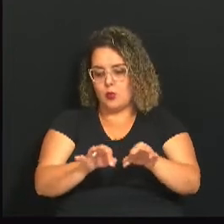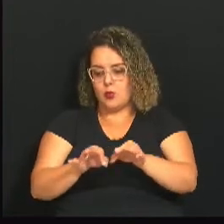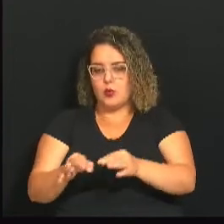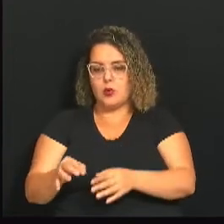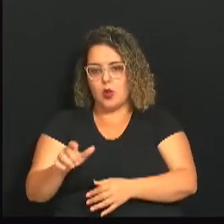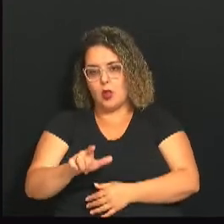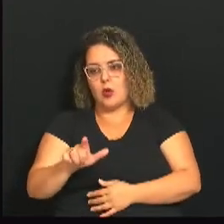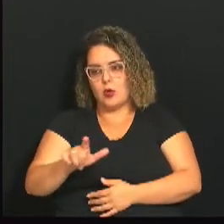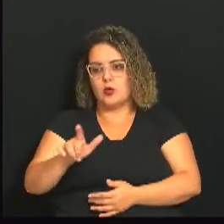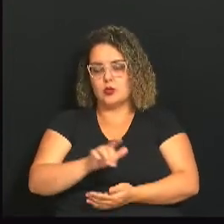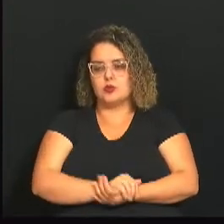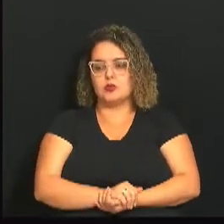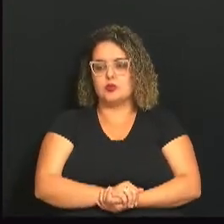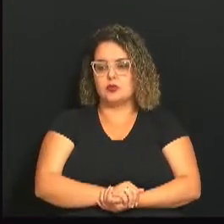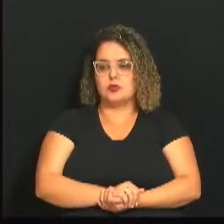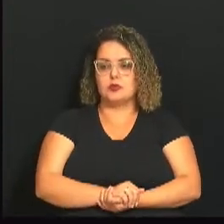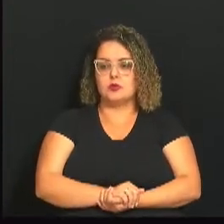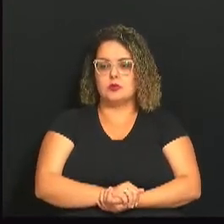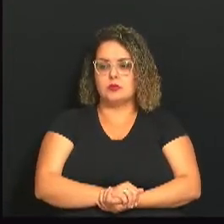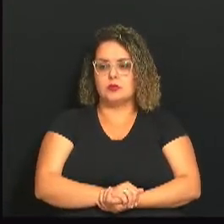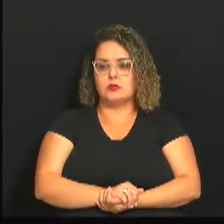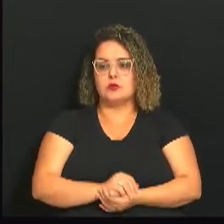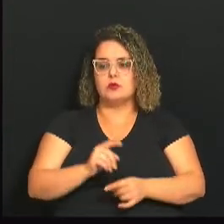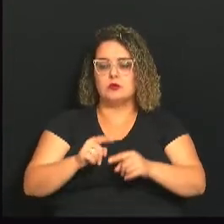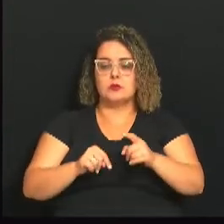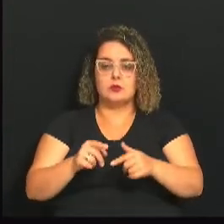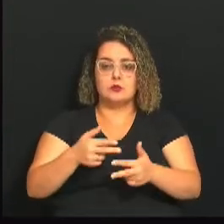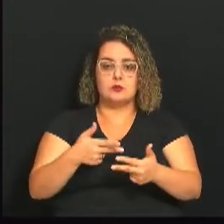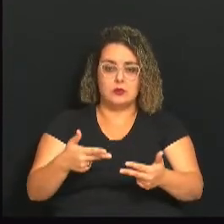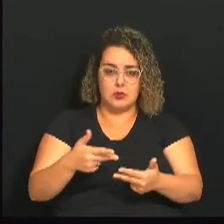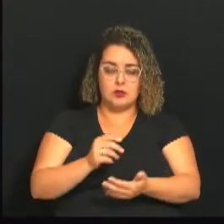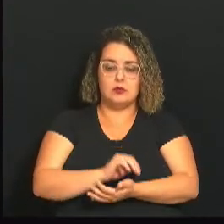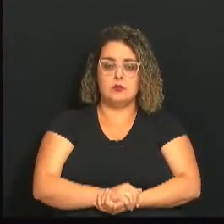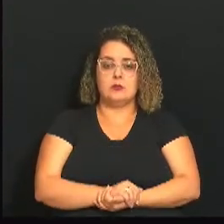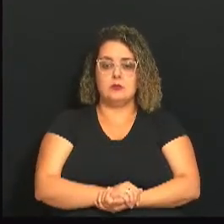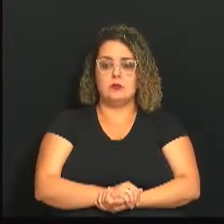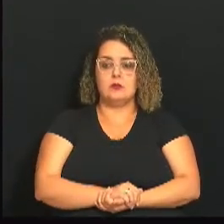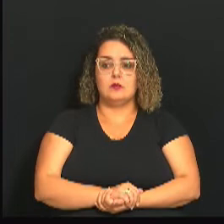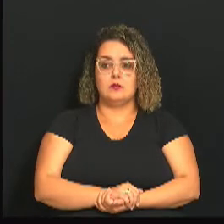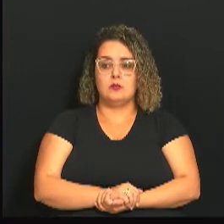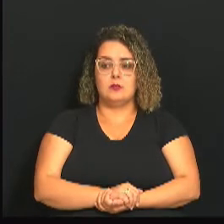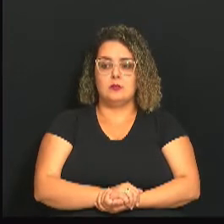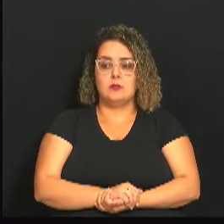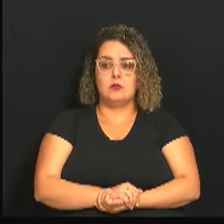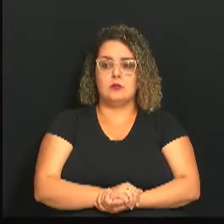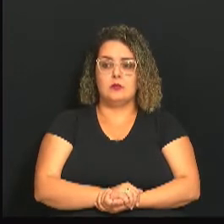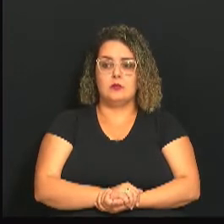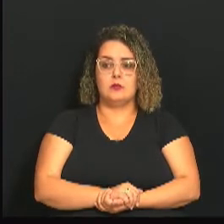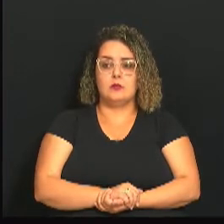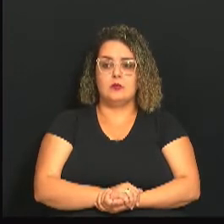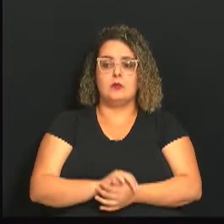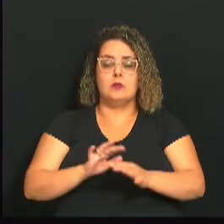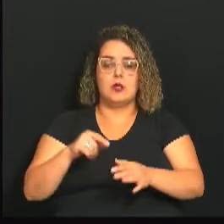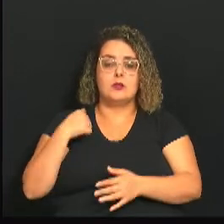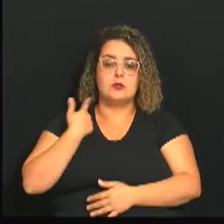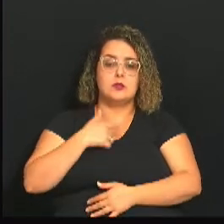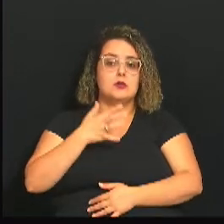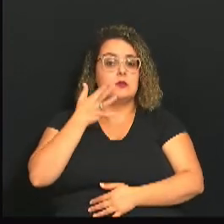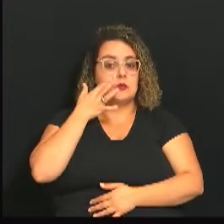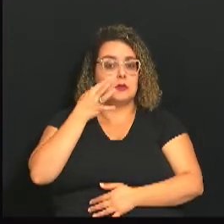para poder adquirir esses equipamentos. Mas nós estamos atentos a isso e certamente